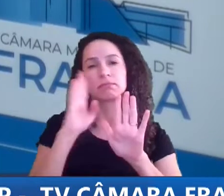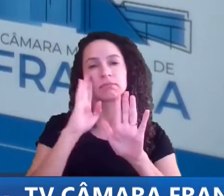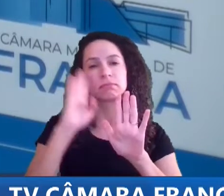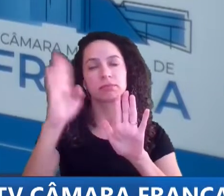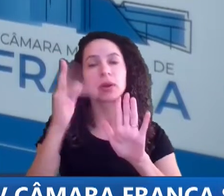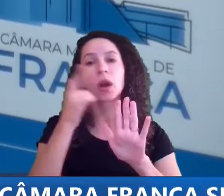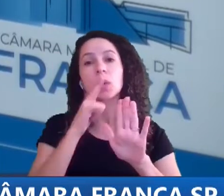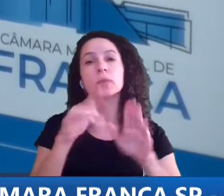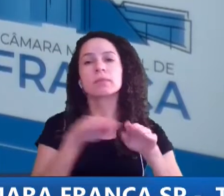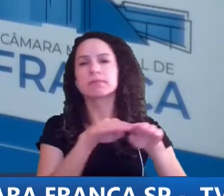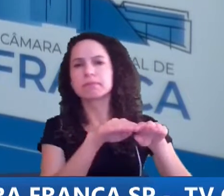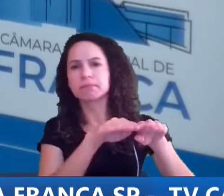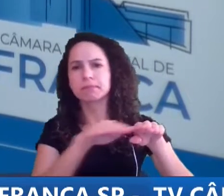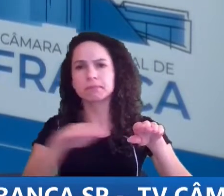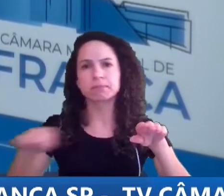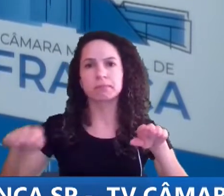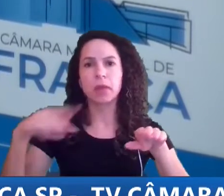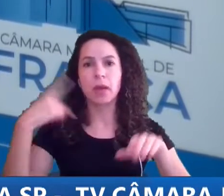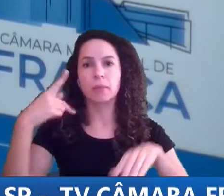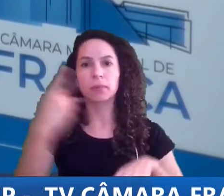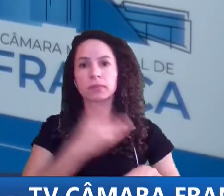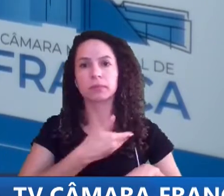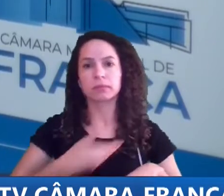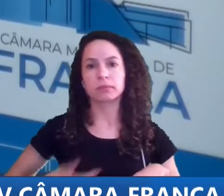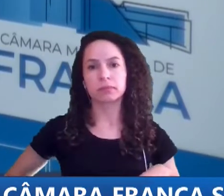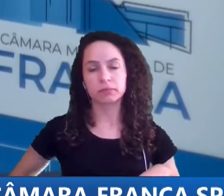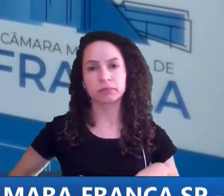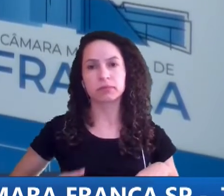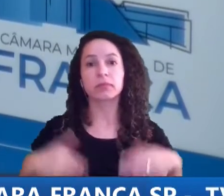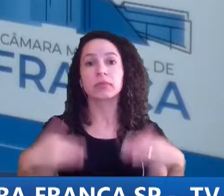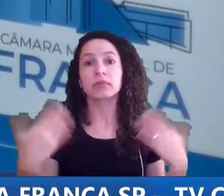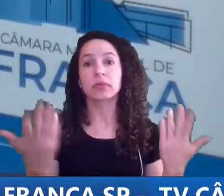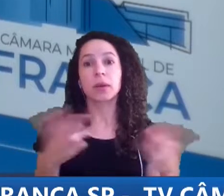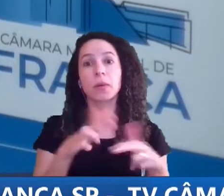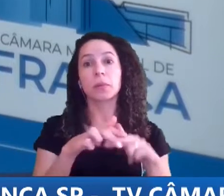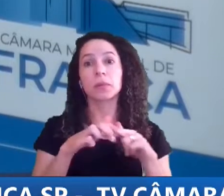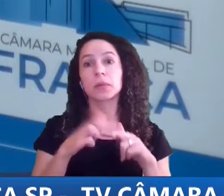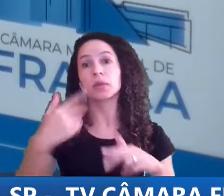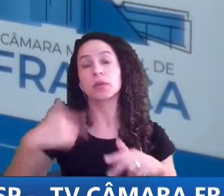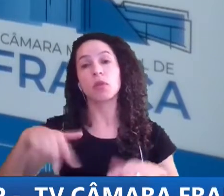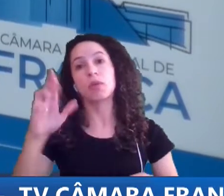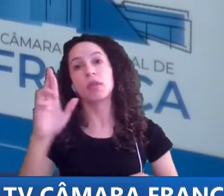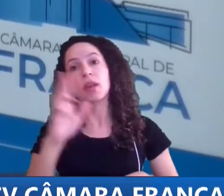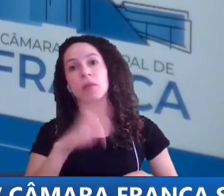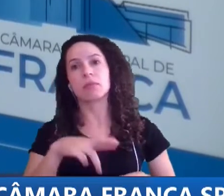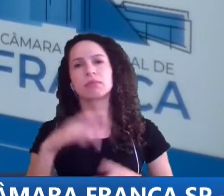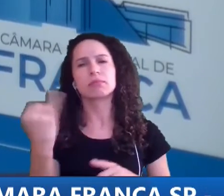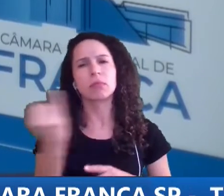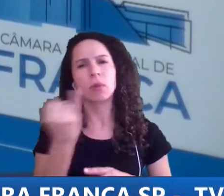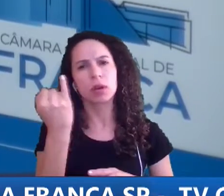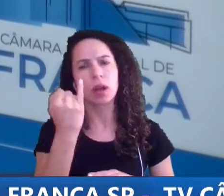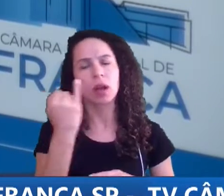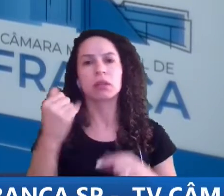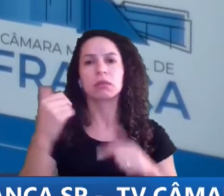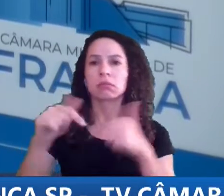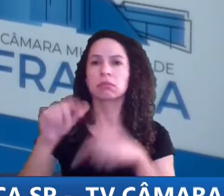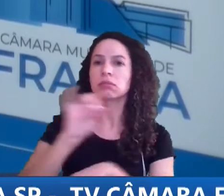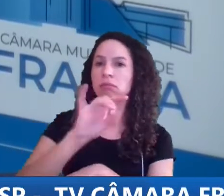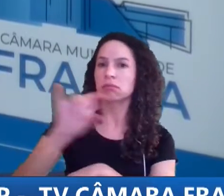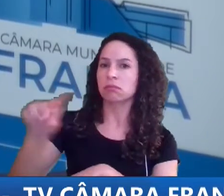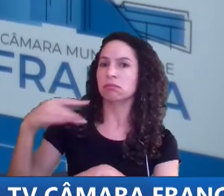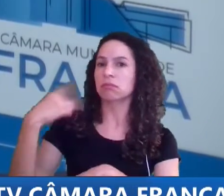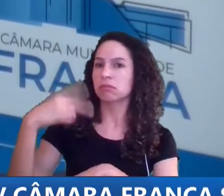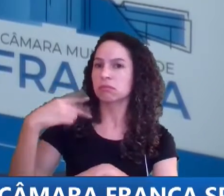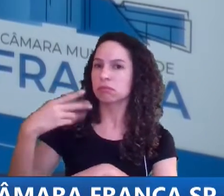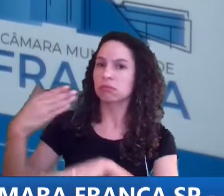perenizar política pública. E por isso, com o reconhecimento da importância do trabalho dos senhores, vem aqui o